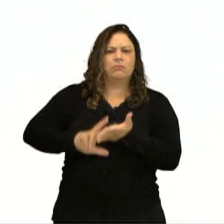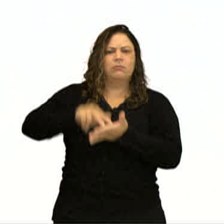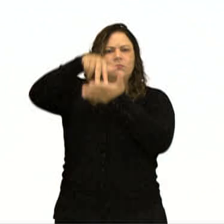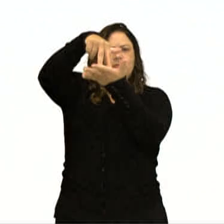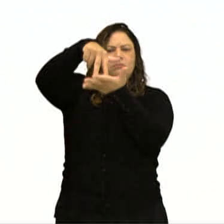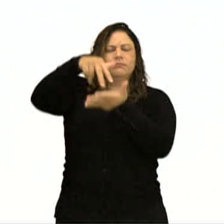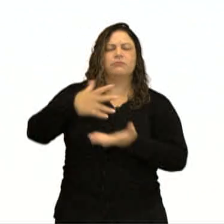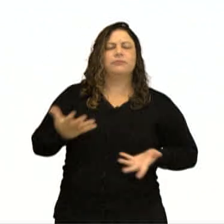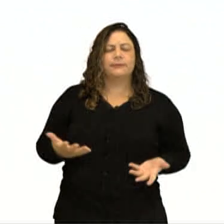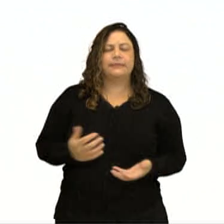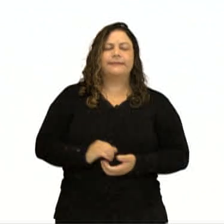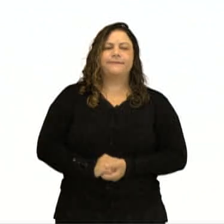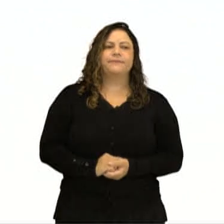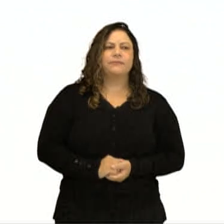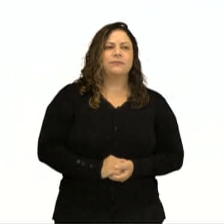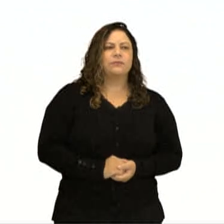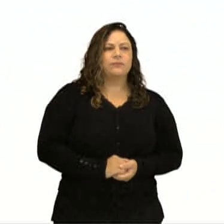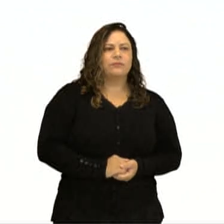em relação a ela.